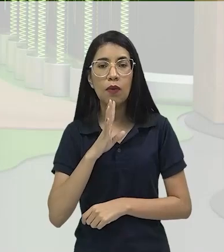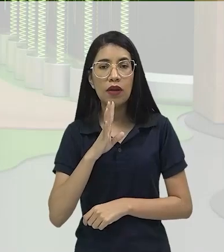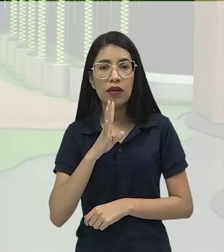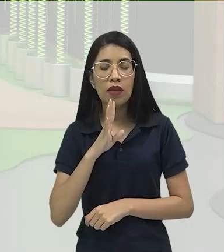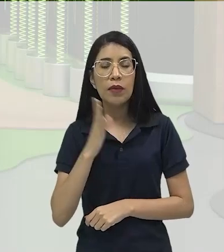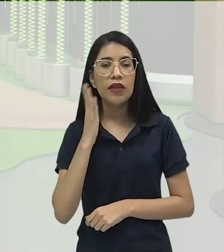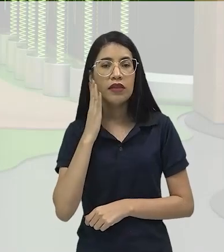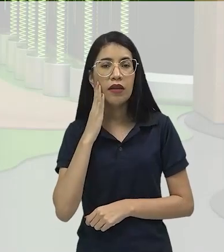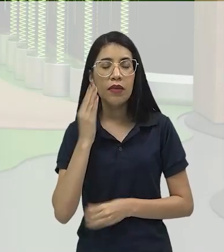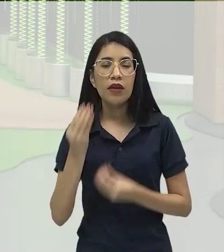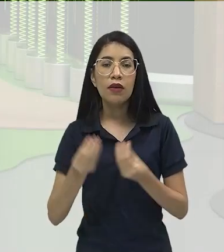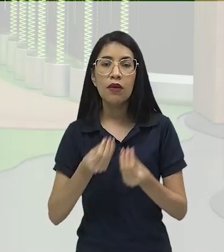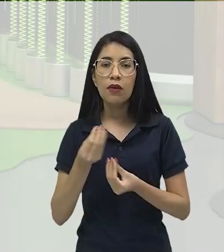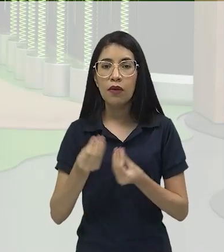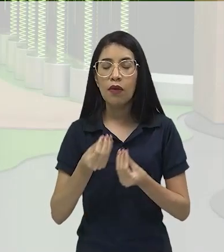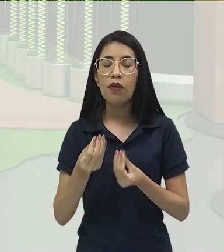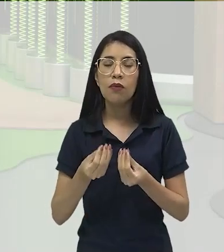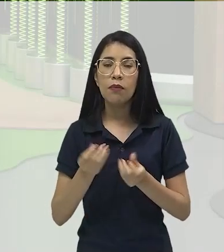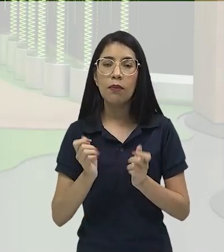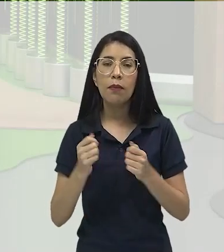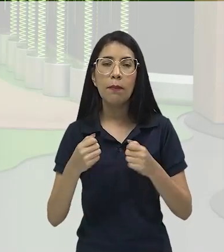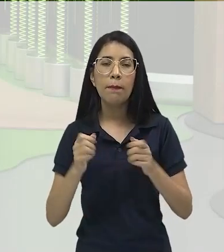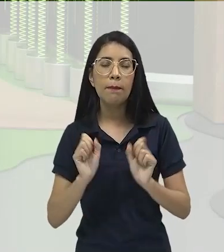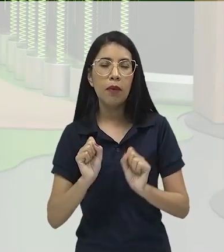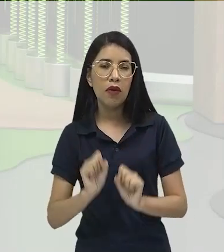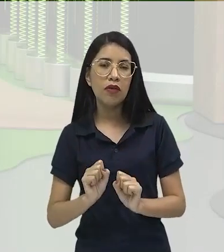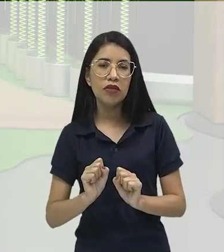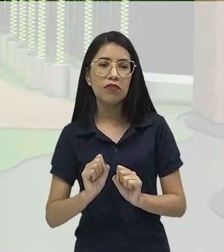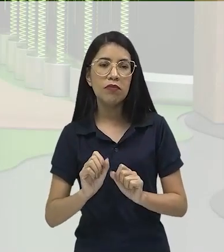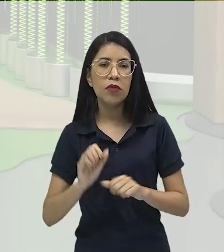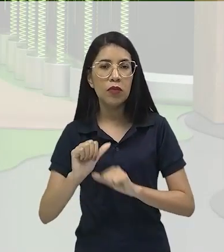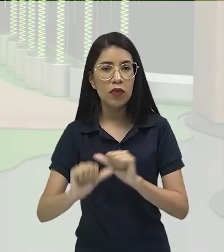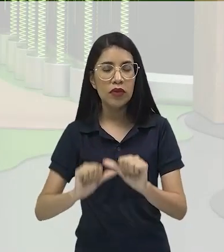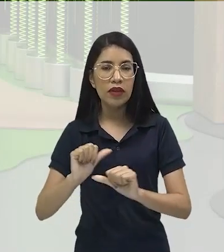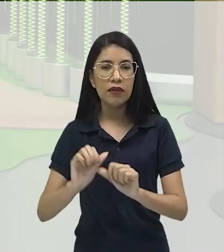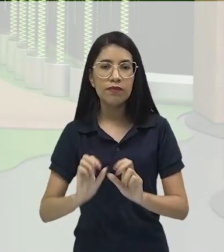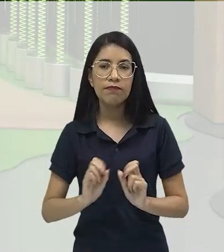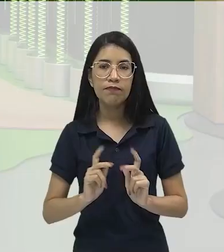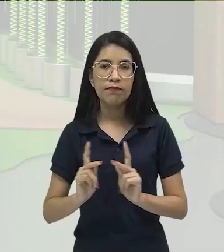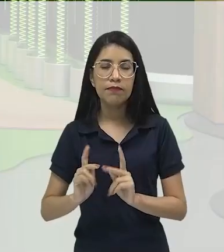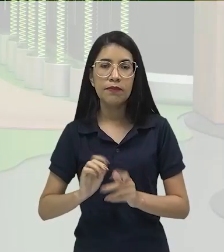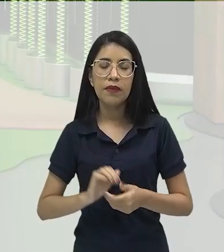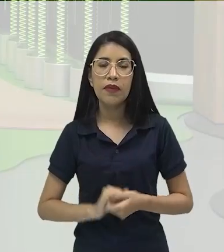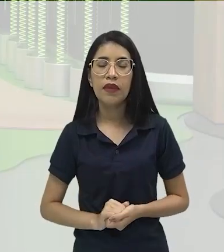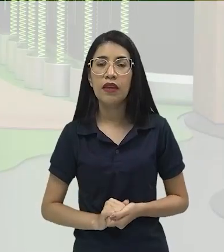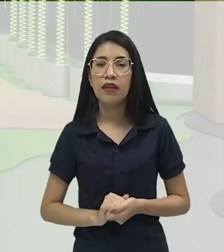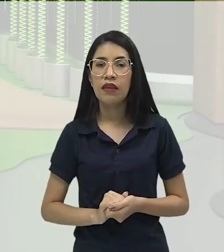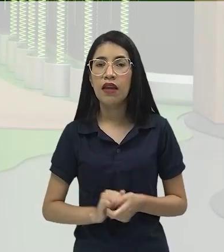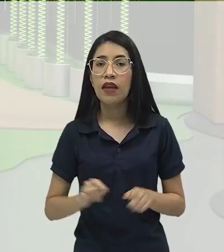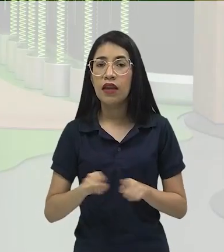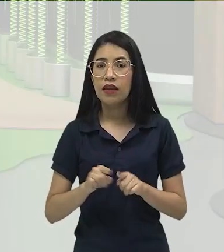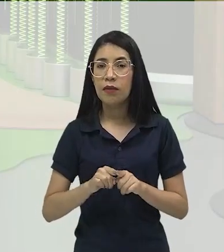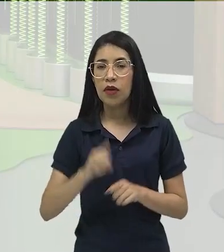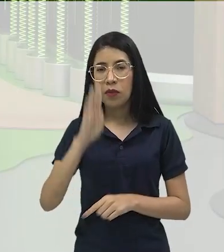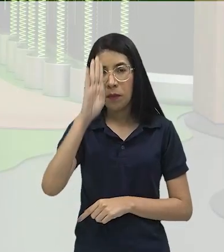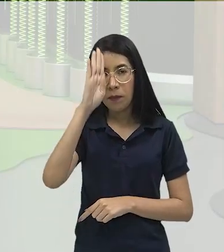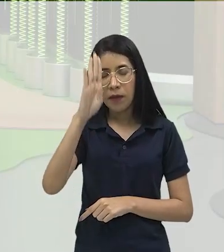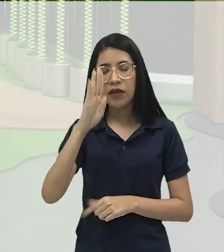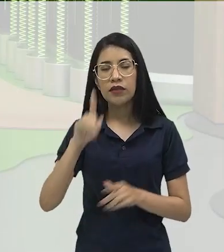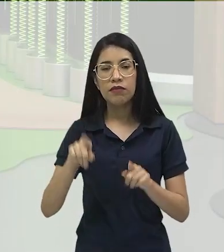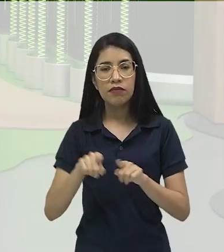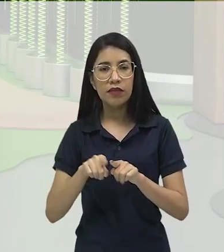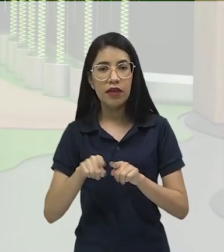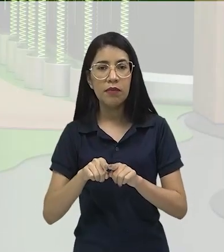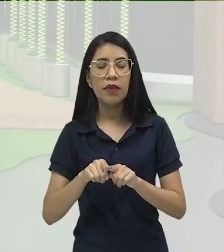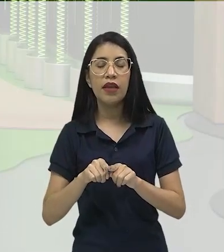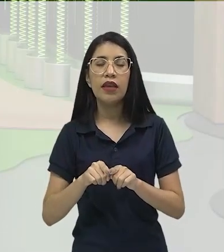para saber como a gente deve reagir, certo? E um dos grandes vilões aí que nós